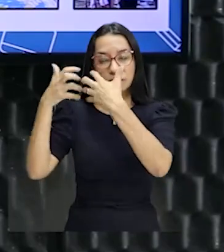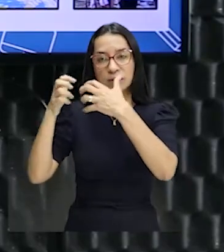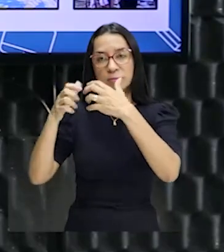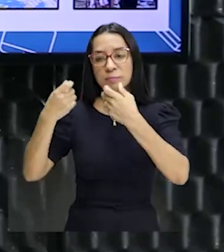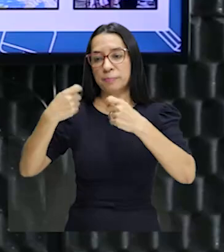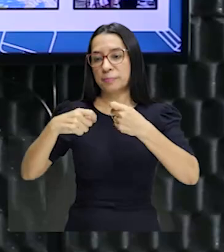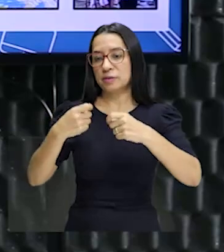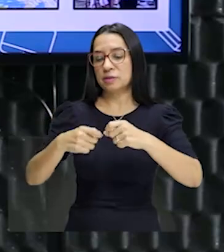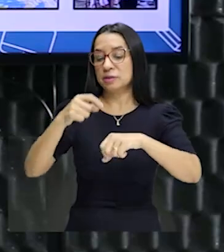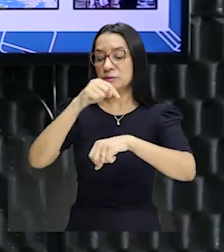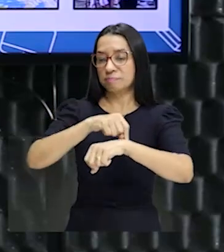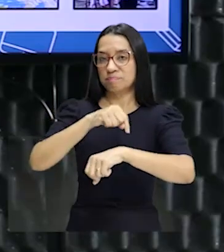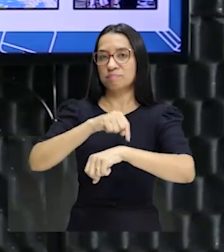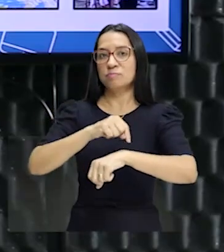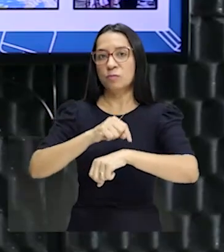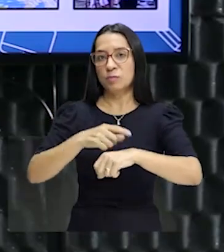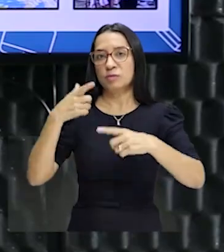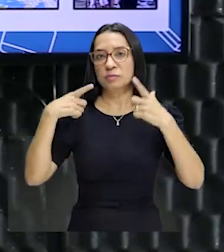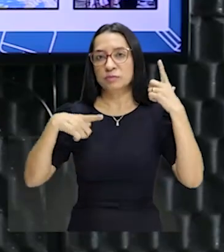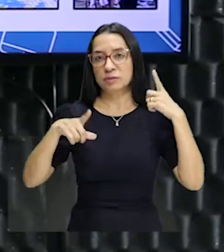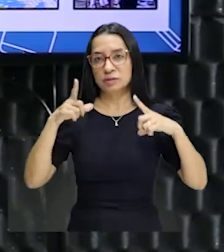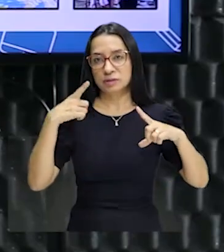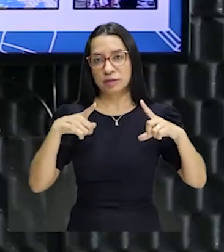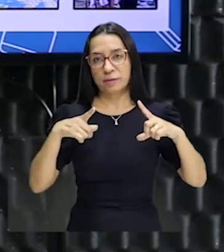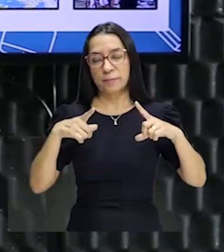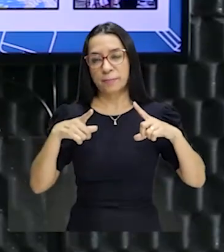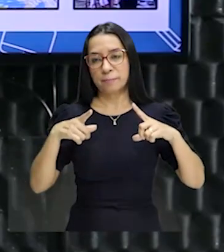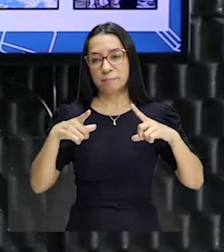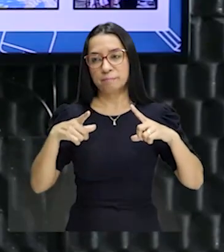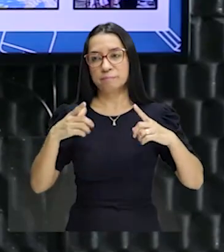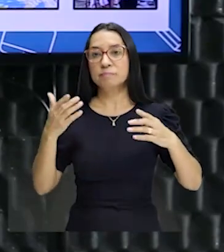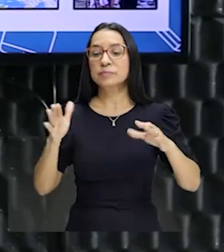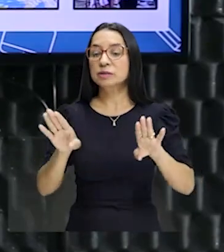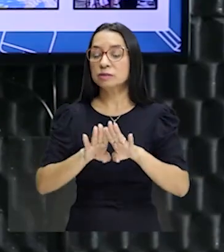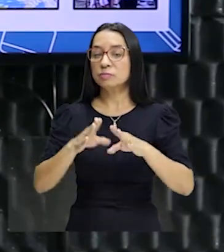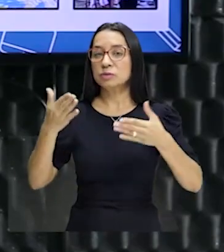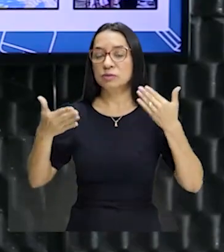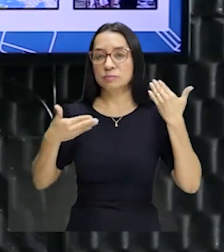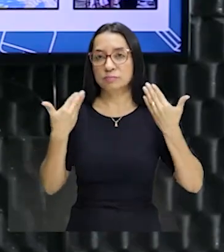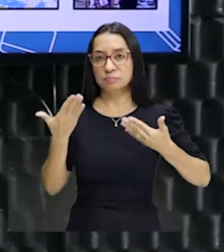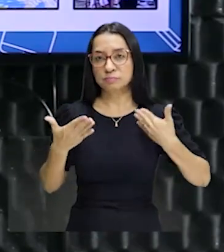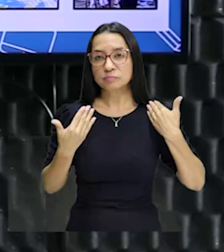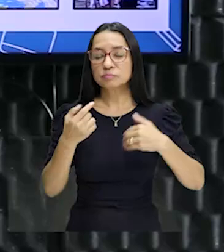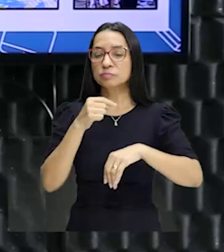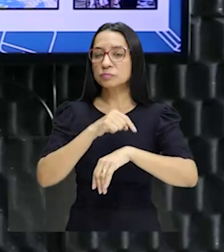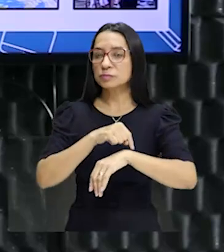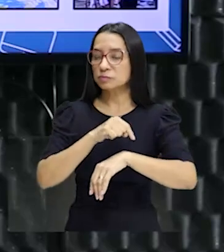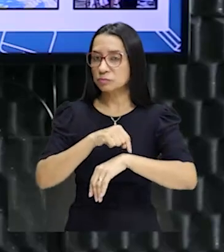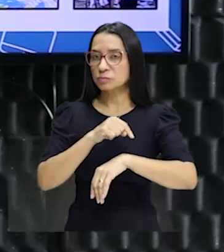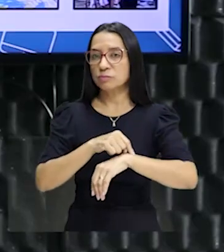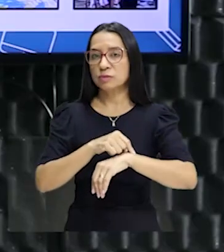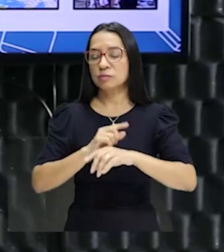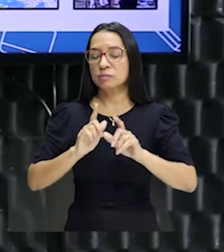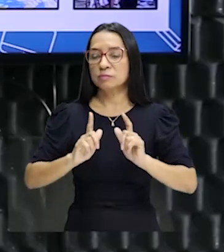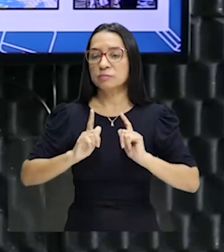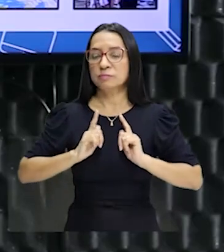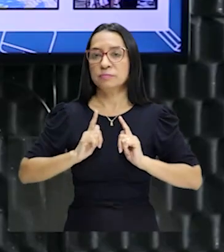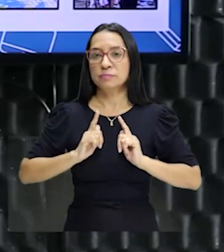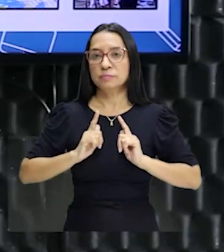de lazer, necessita de momentos de divertimento, necessita de momentos de